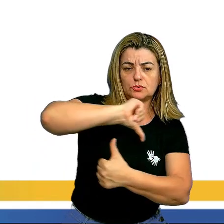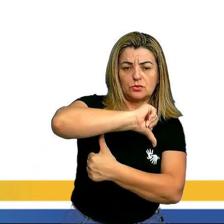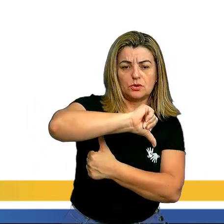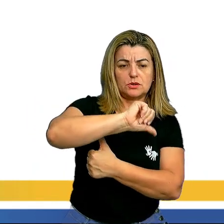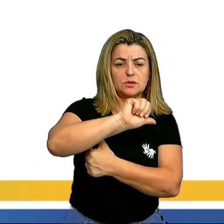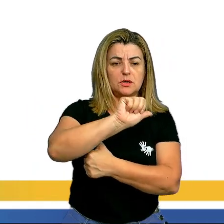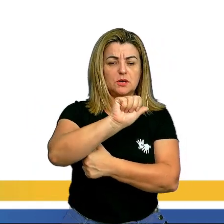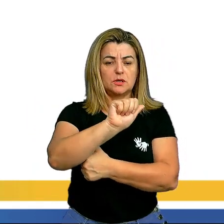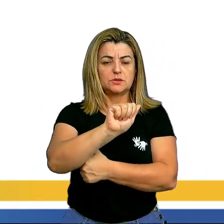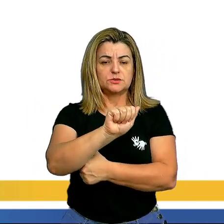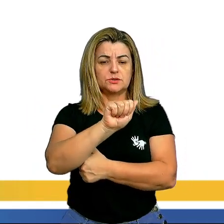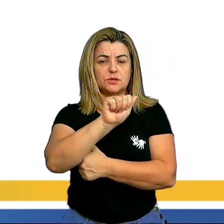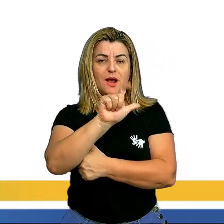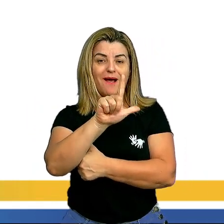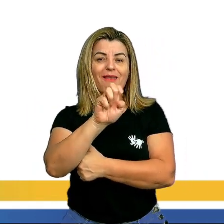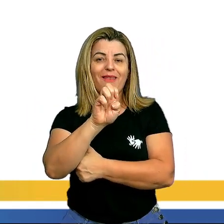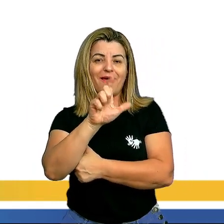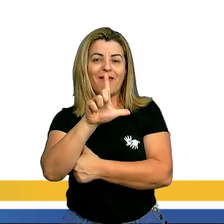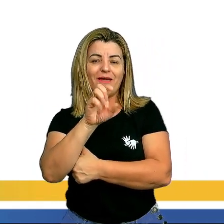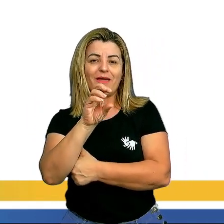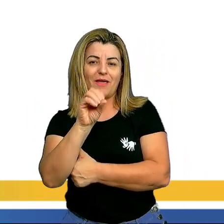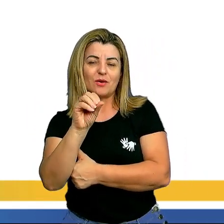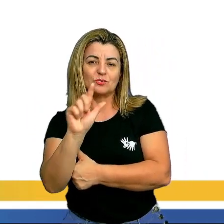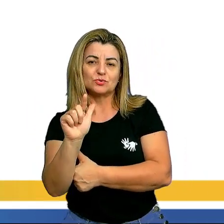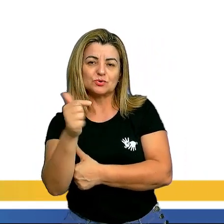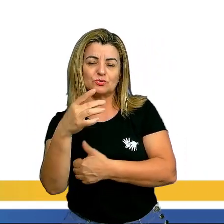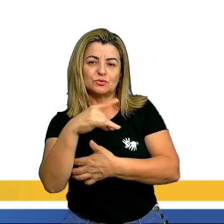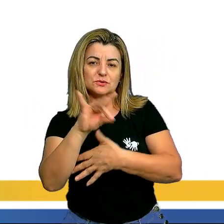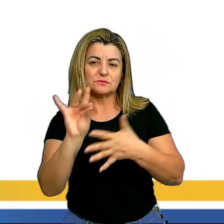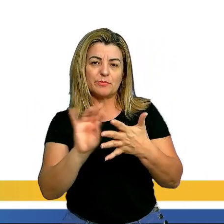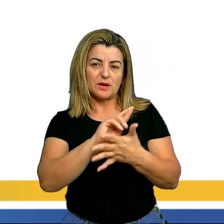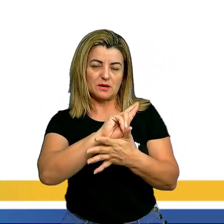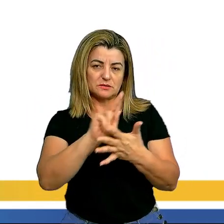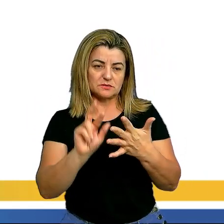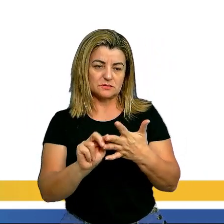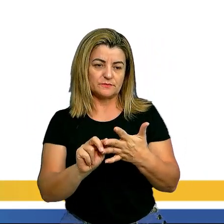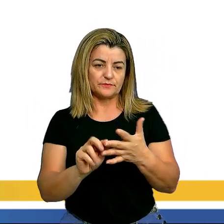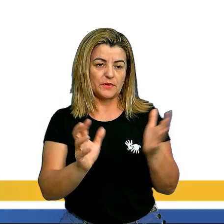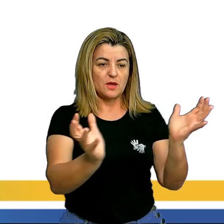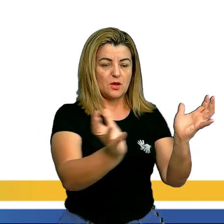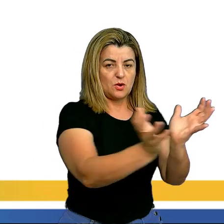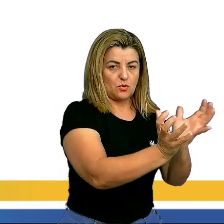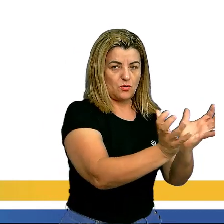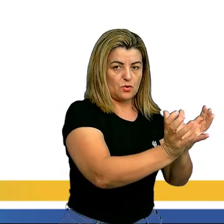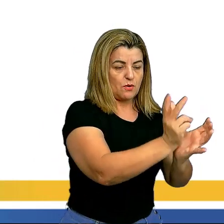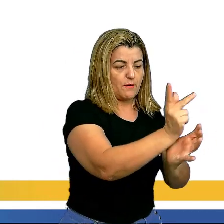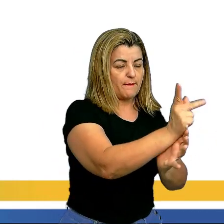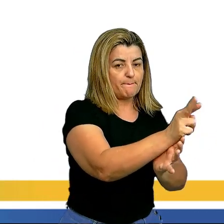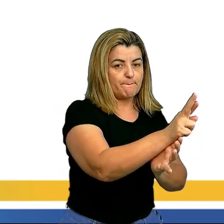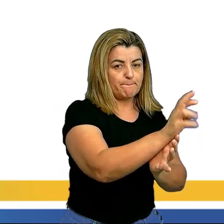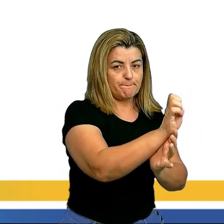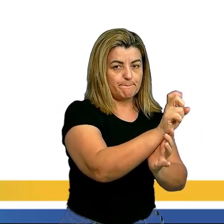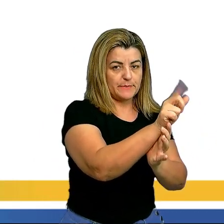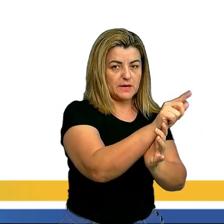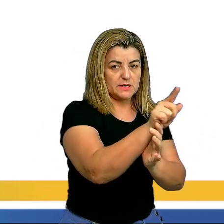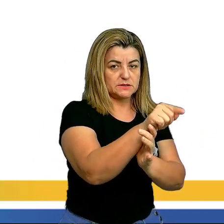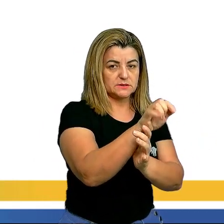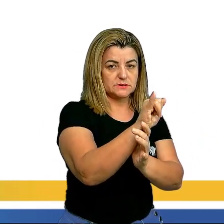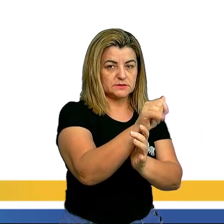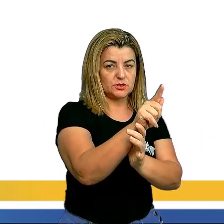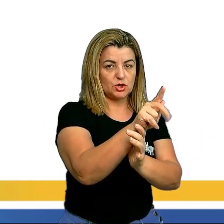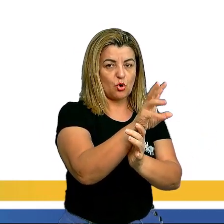entre espécies originadas de um descendente comum. Dois grupos, pré-zigótico, que quer